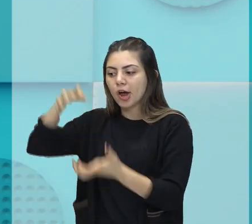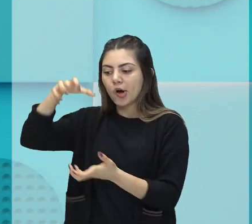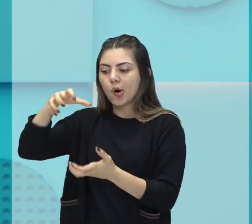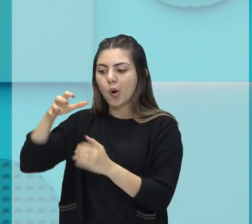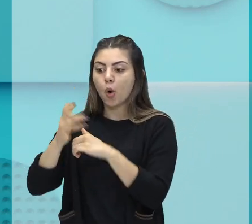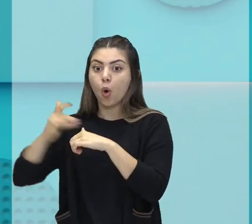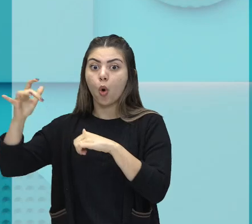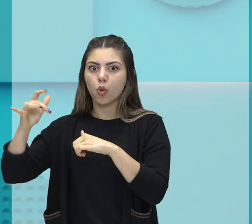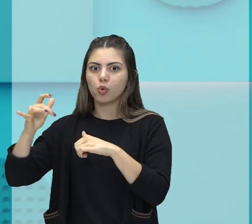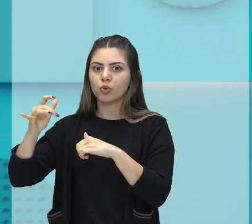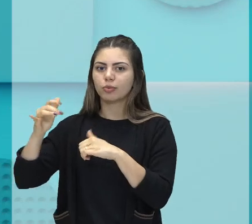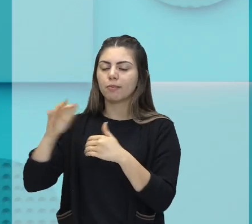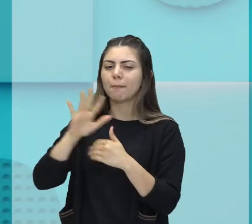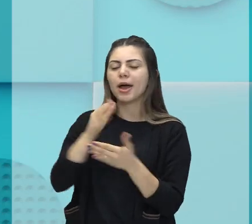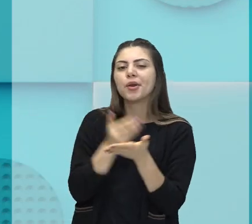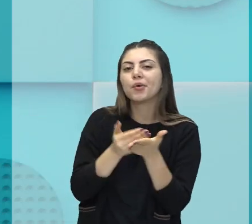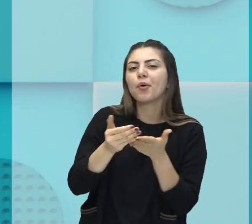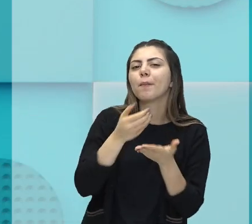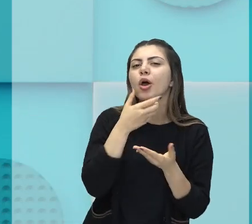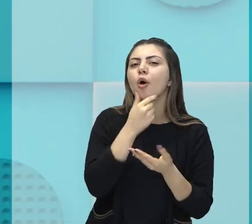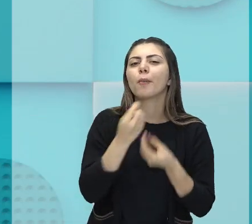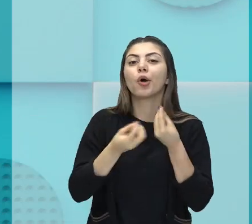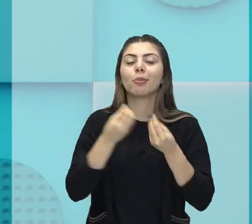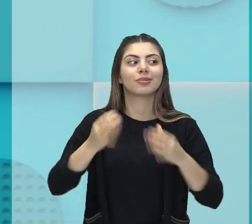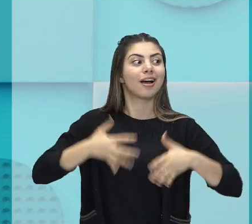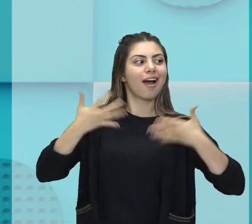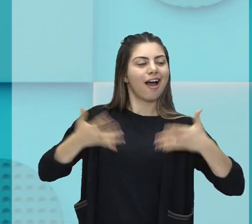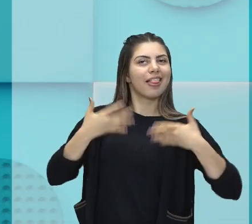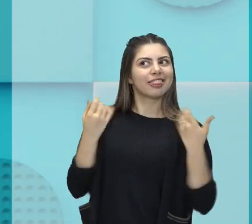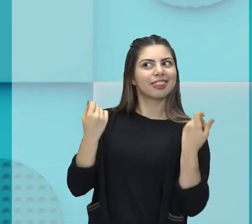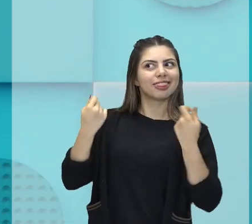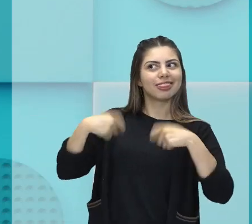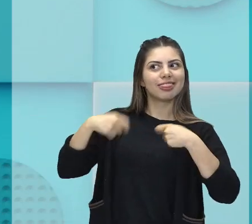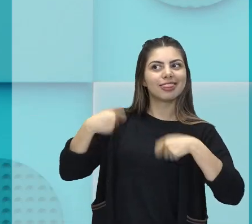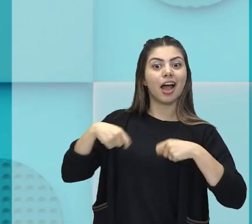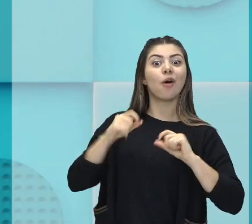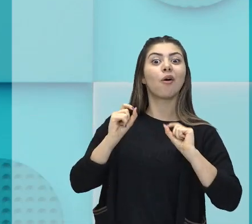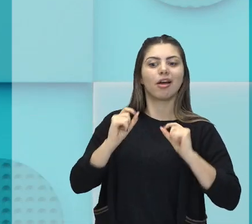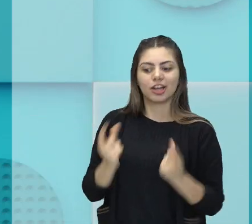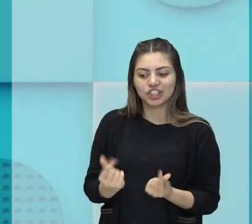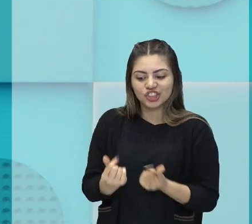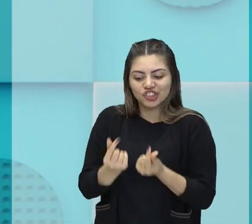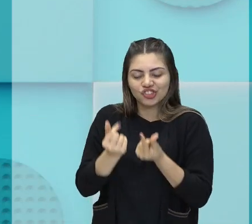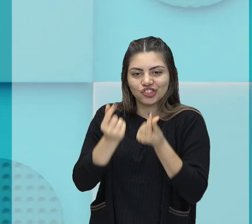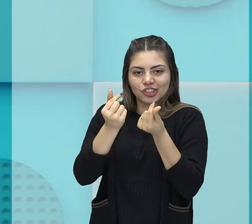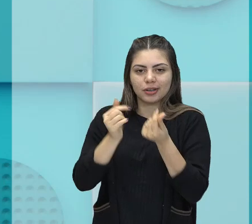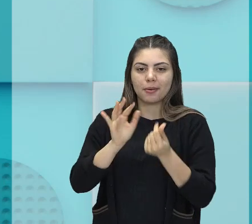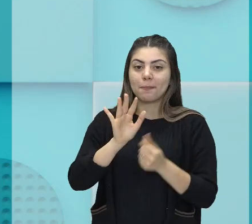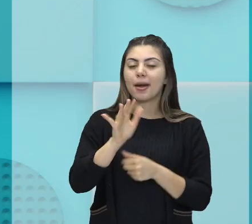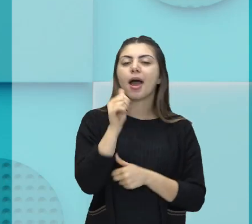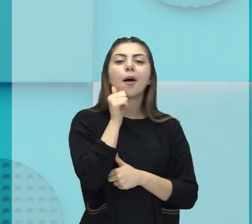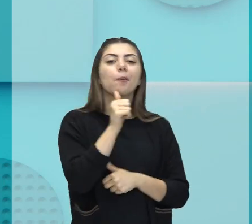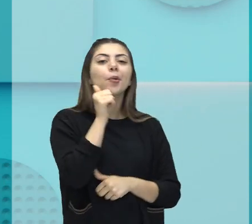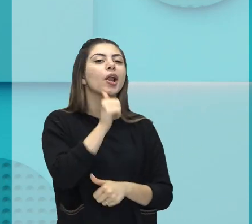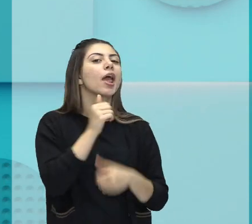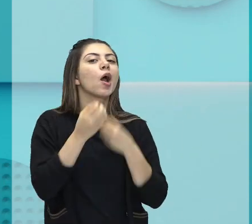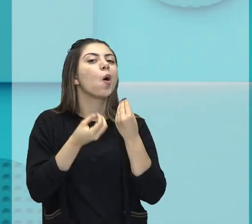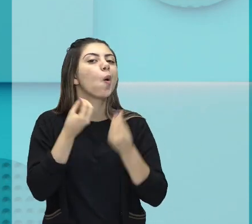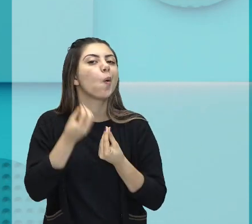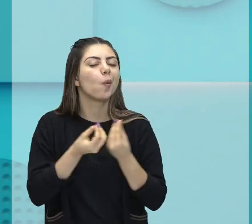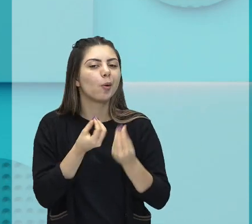ele fica assim contente com a possibilidade da riqueza. A mulher, por sua